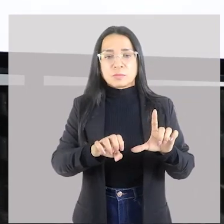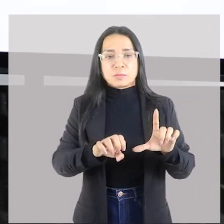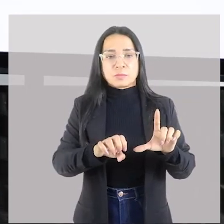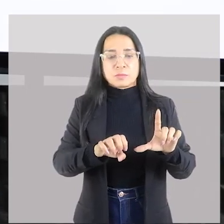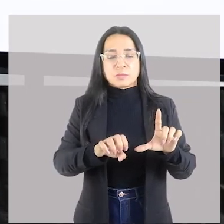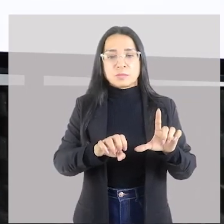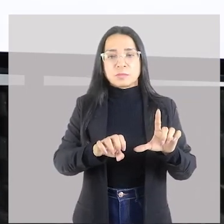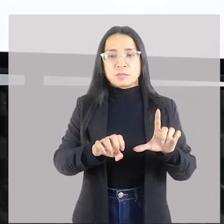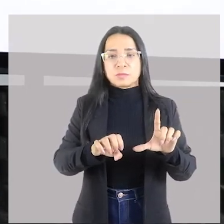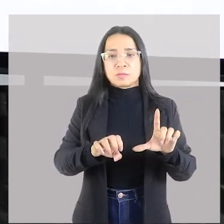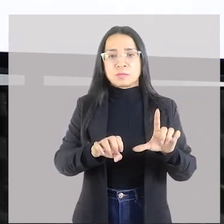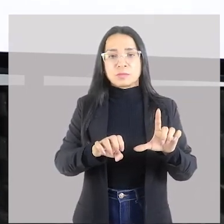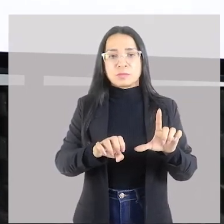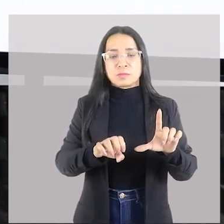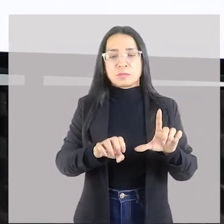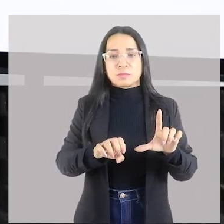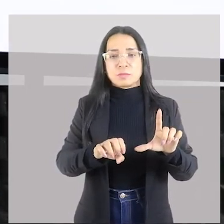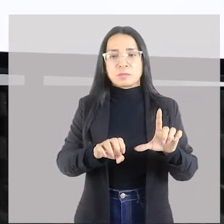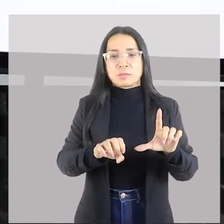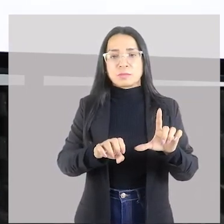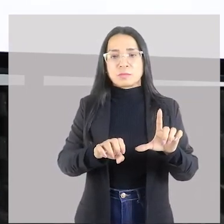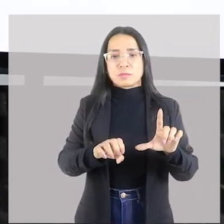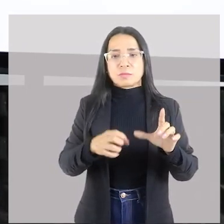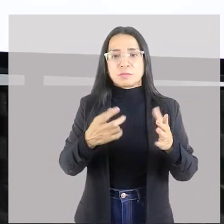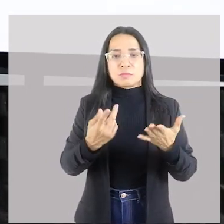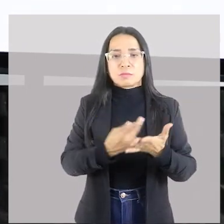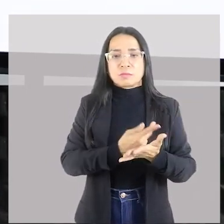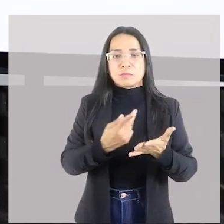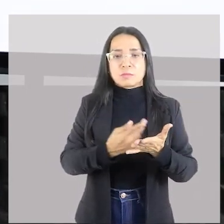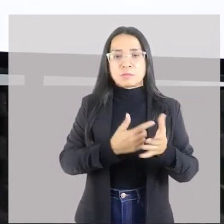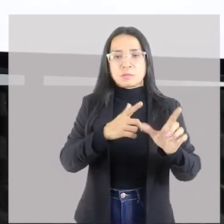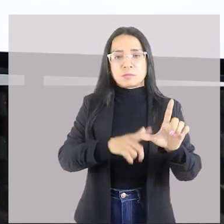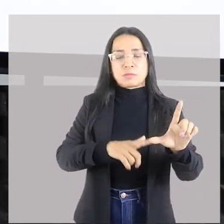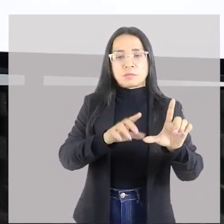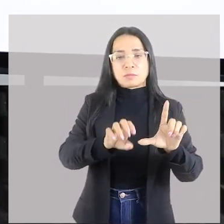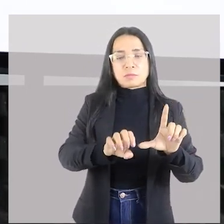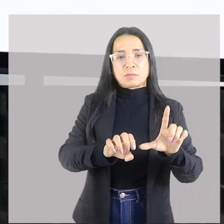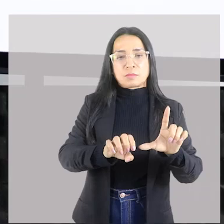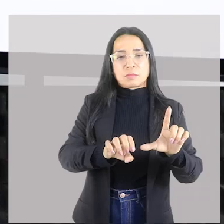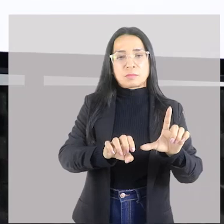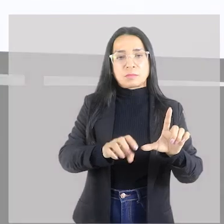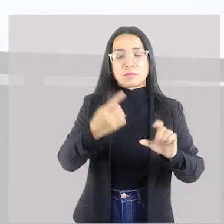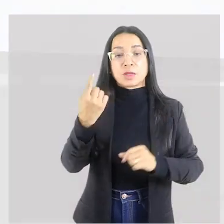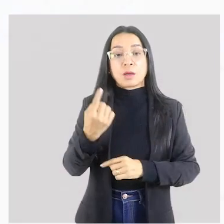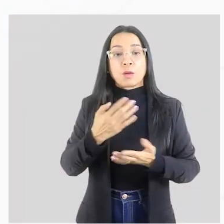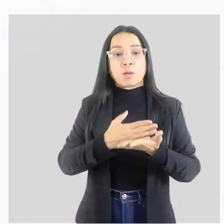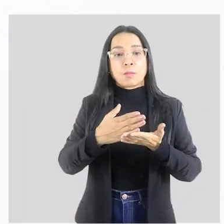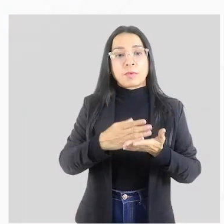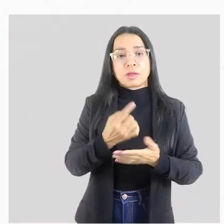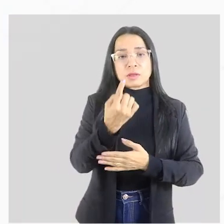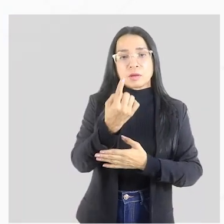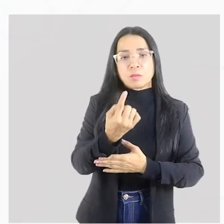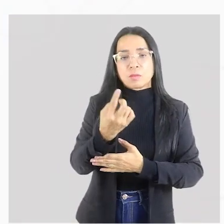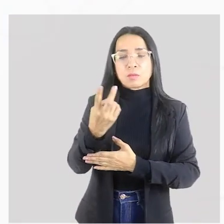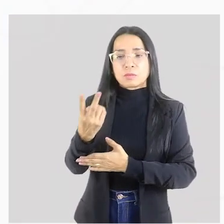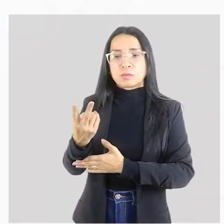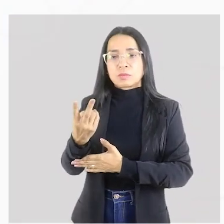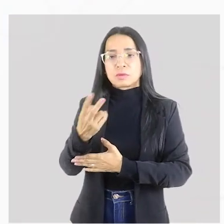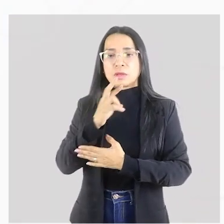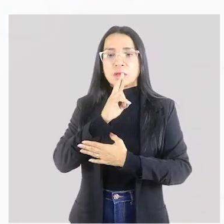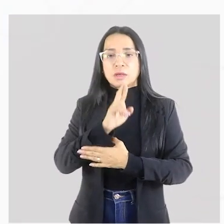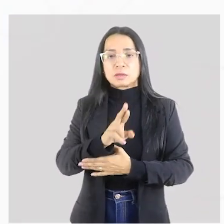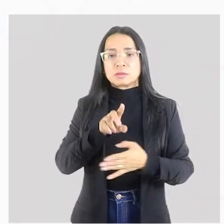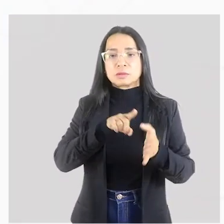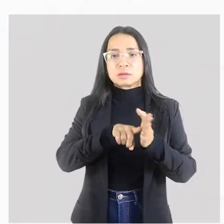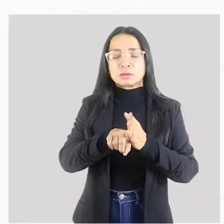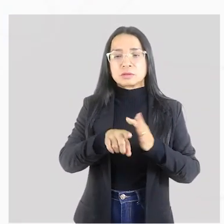de 3,4? Não. A minha nomenclatura começa aqui, ó, 1, 2. Então, resposta dessa